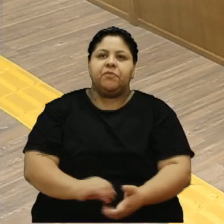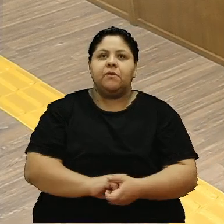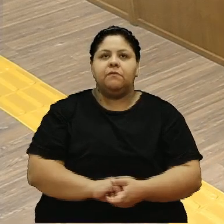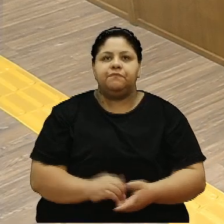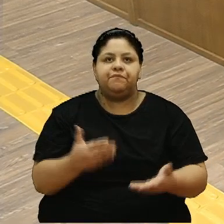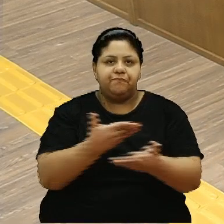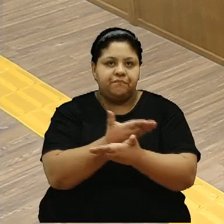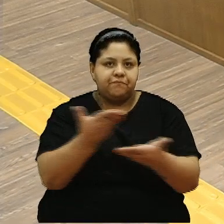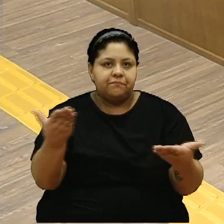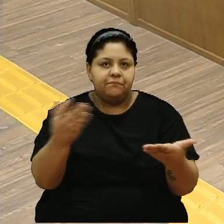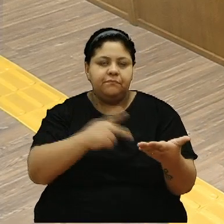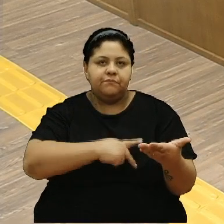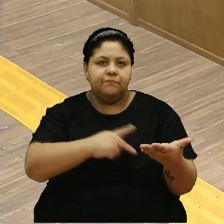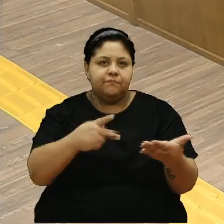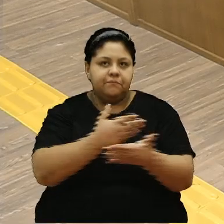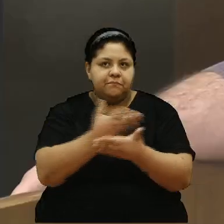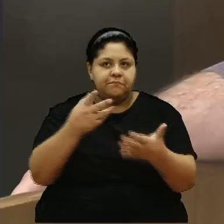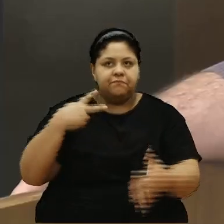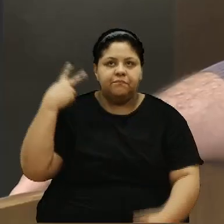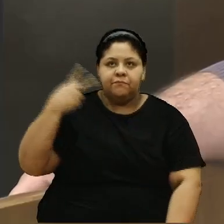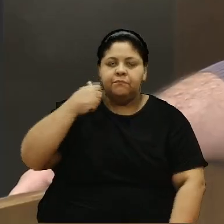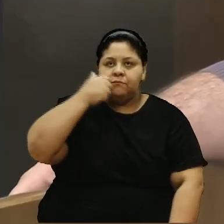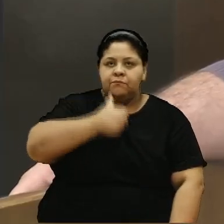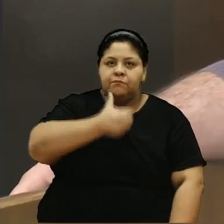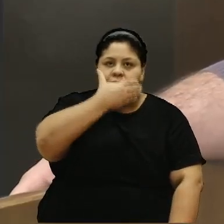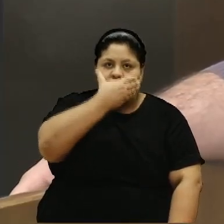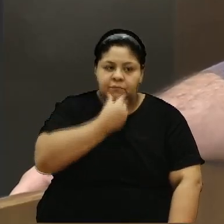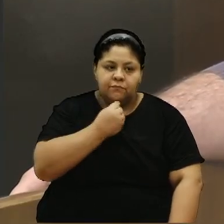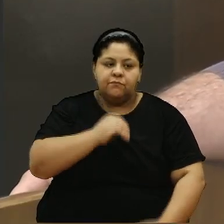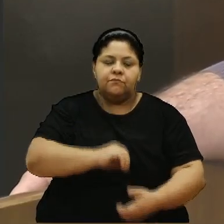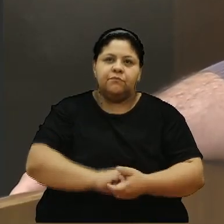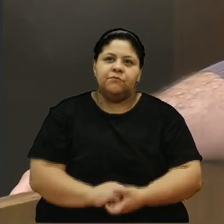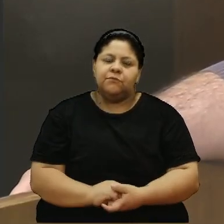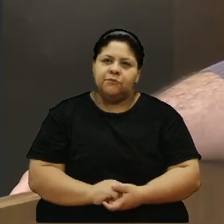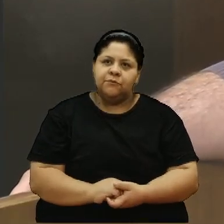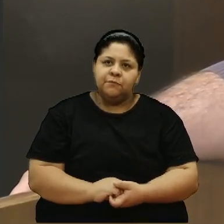Senhor presidente, senhoras e senhores vereadores,